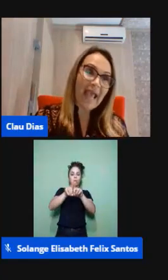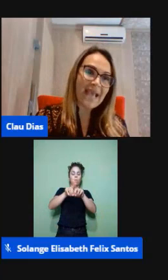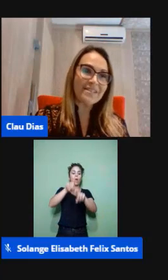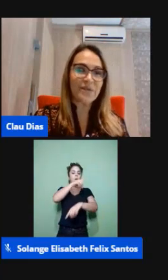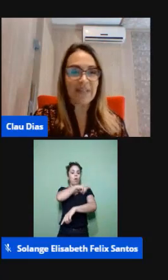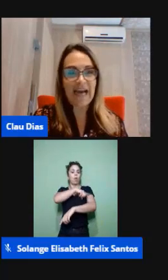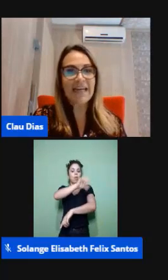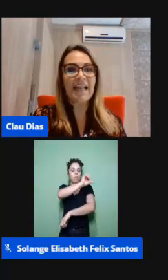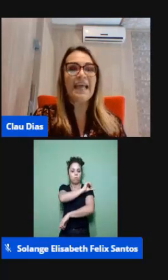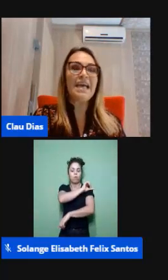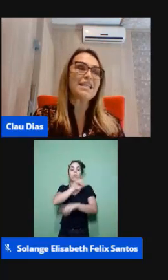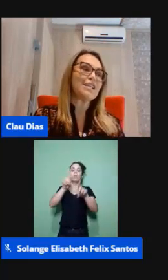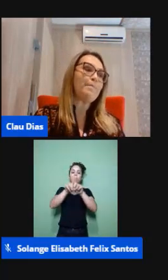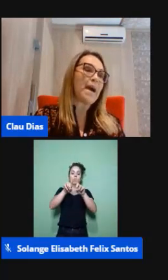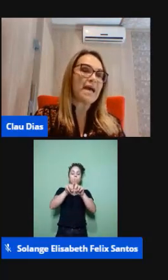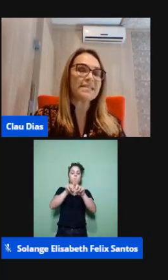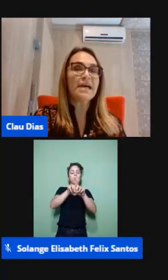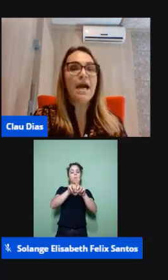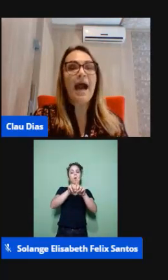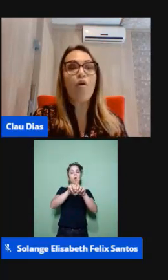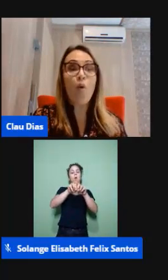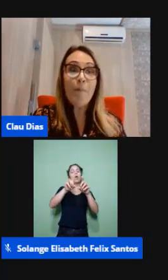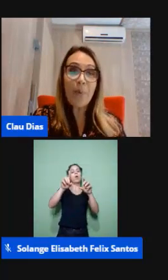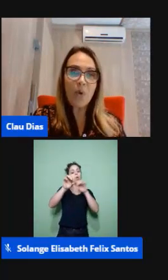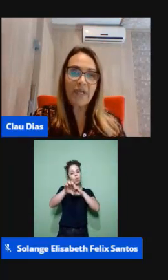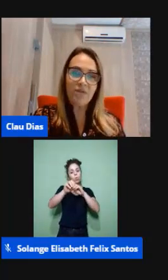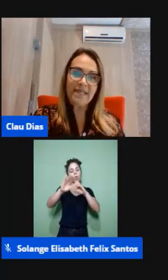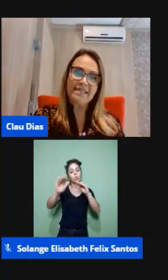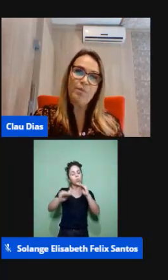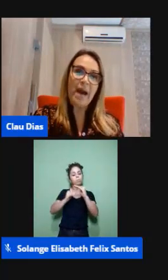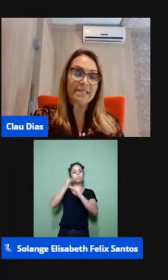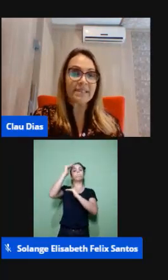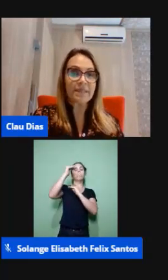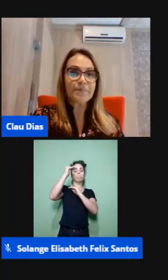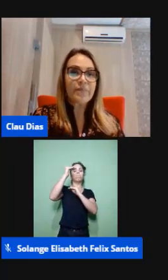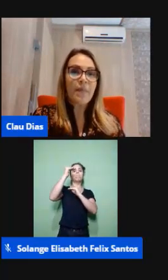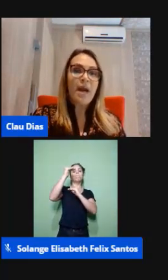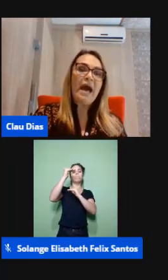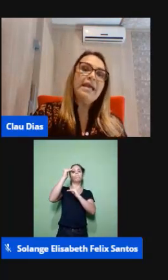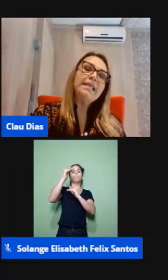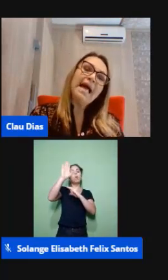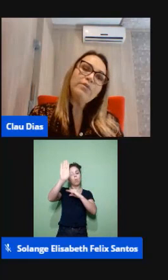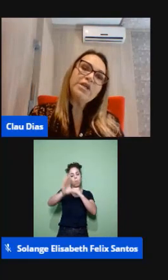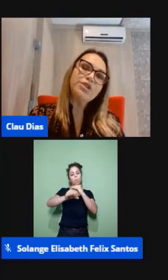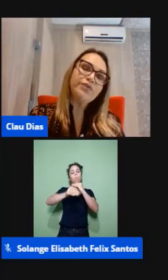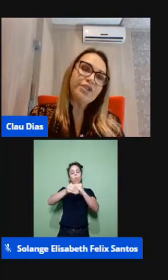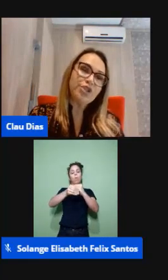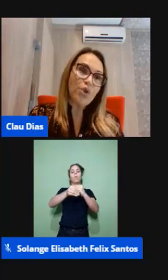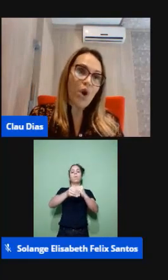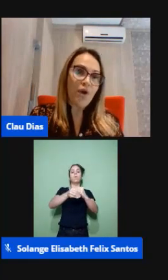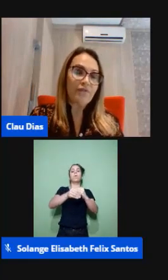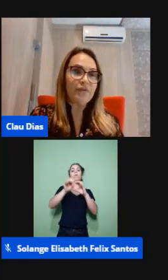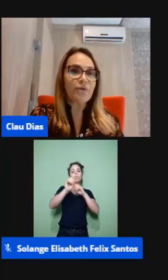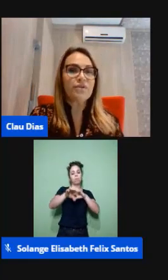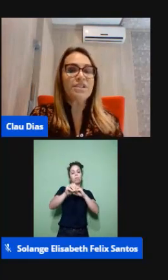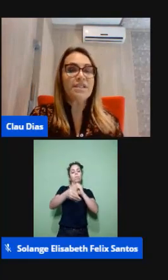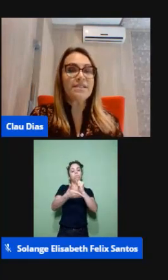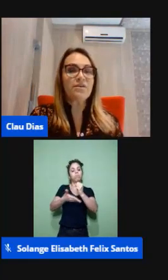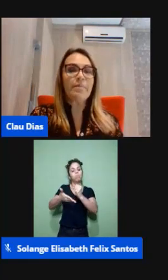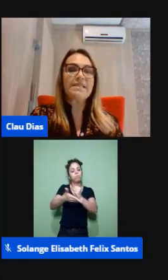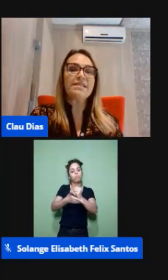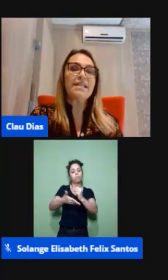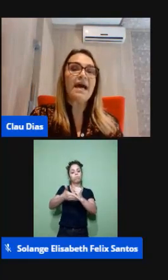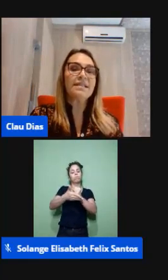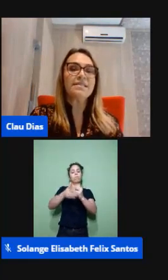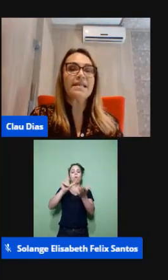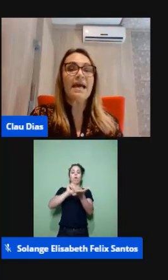era pré-escolar, né, ela já passa a compor a educação básica. Aí, lá no artigo 29, onde